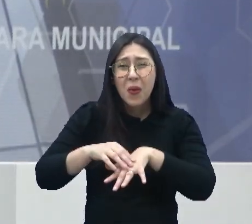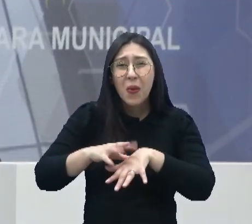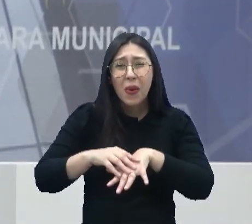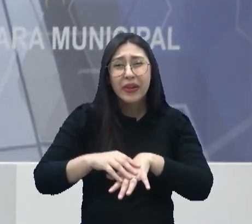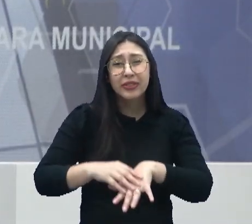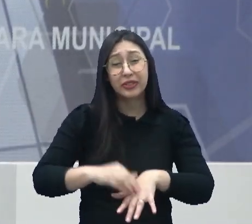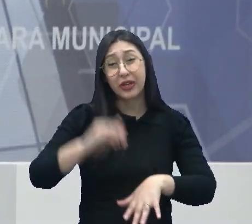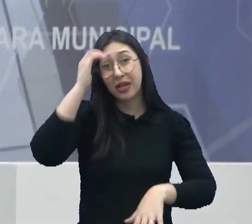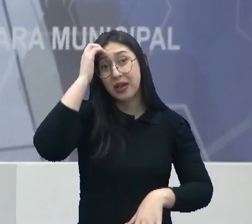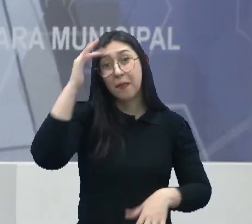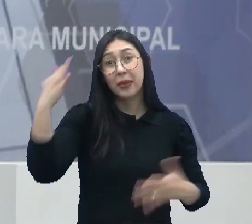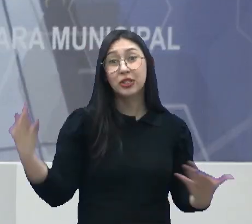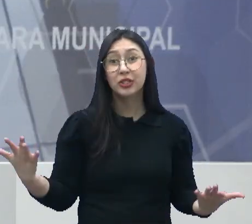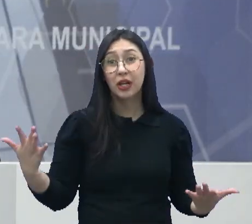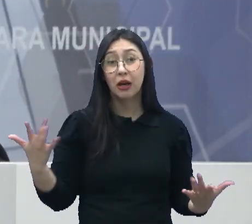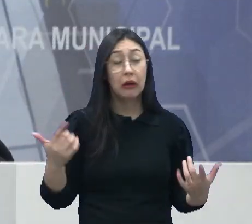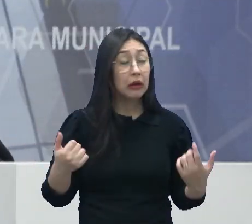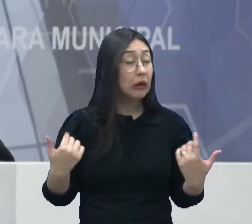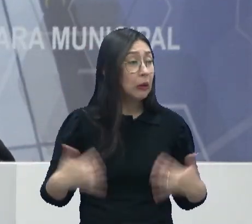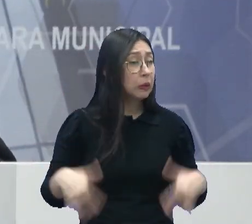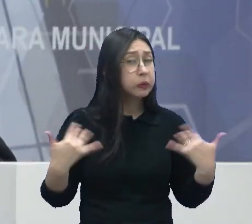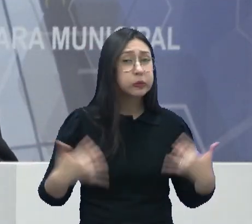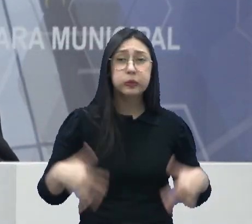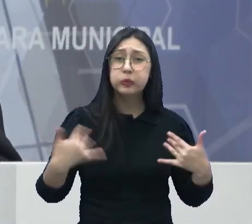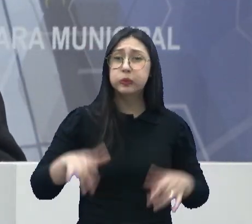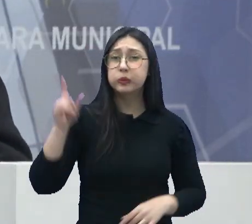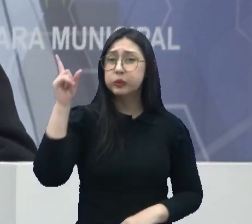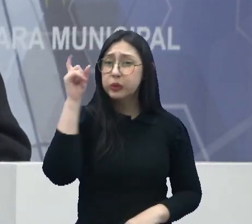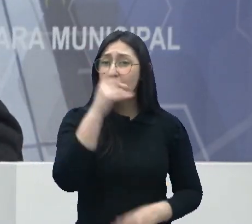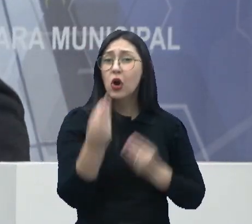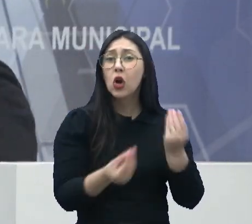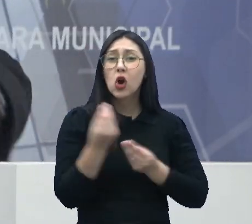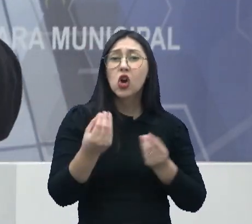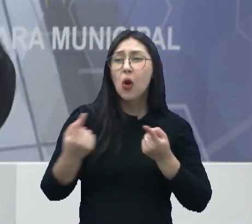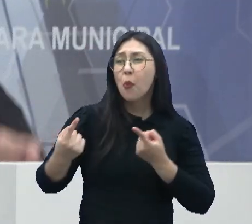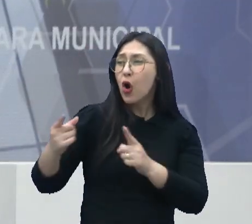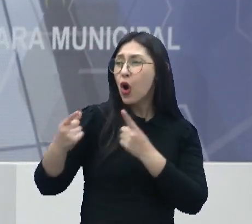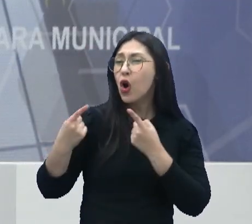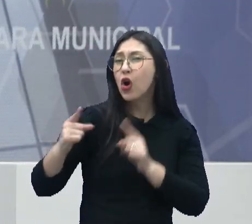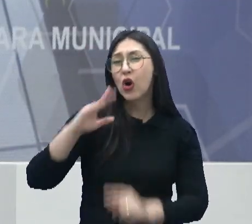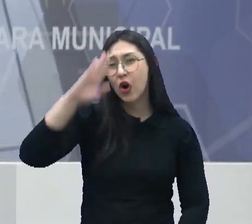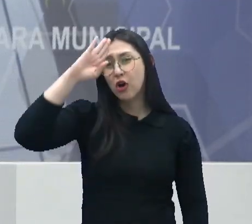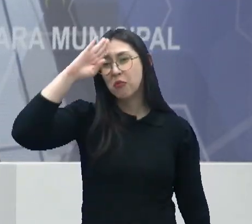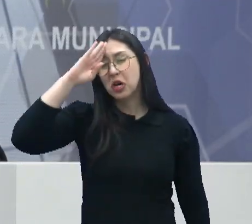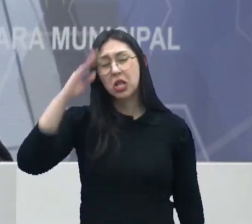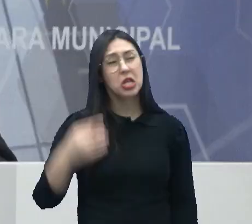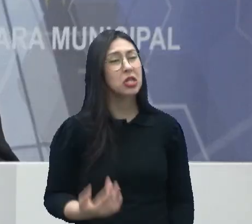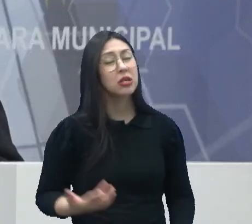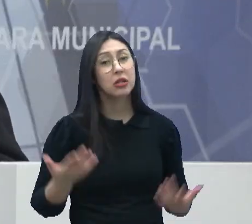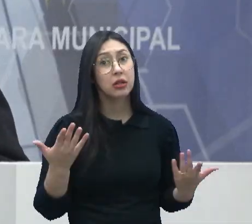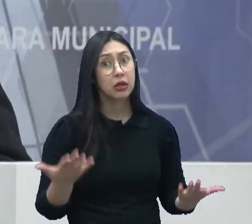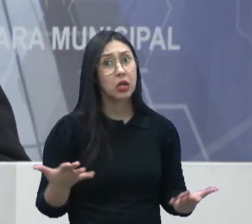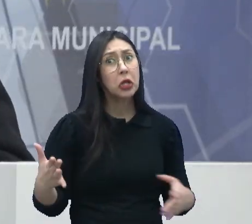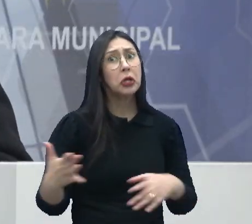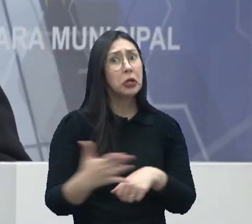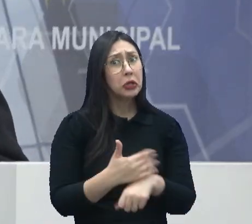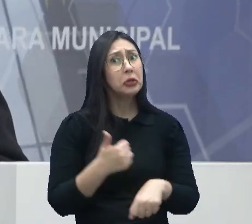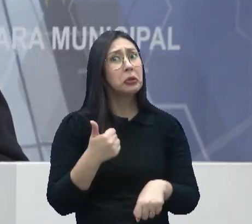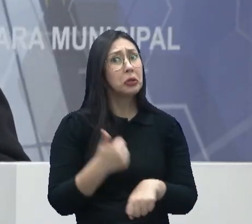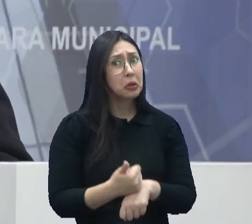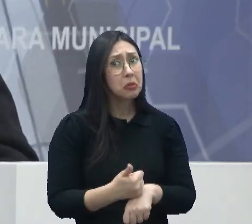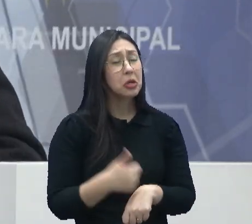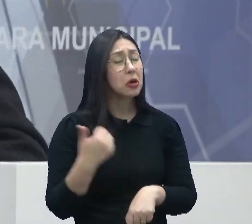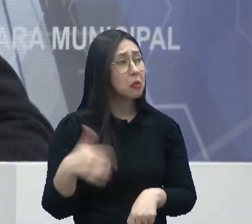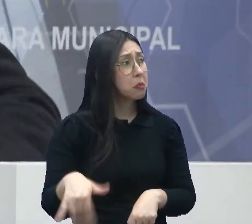tamanho da luta que elas enfrentariam para enfrentar polícia militar, para enfrentar o exército. Esse golpe, pensa num golpe bem